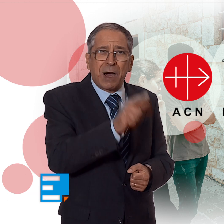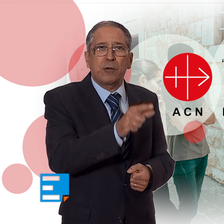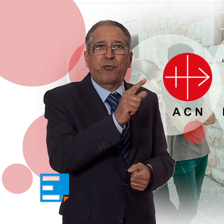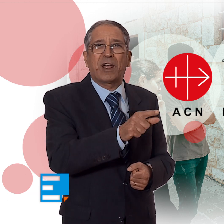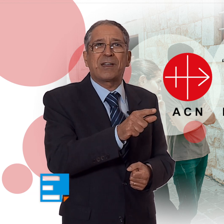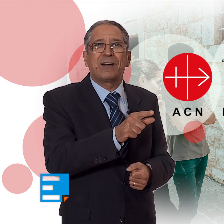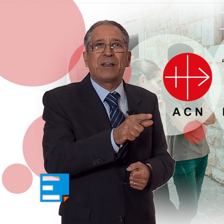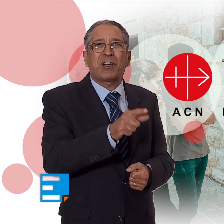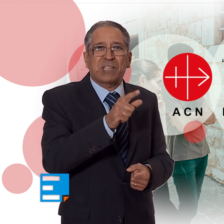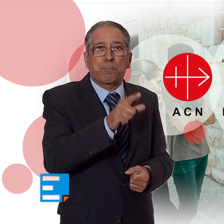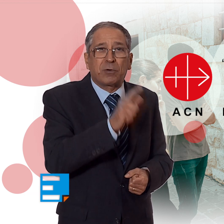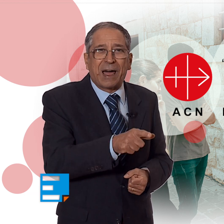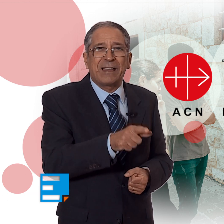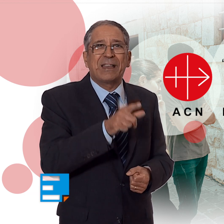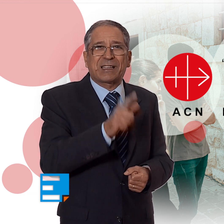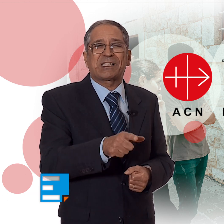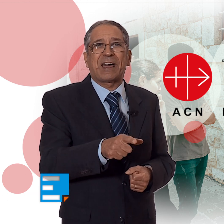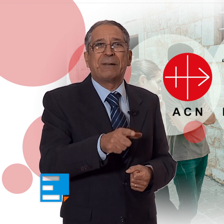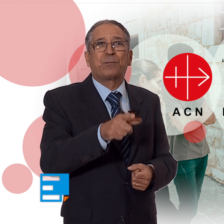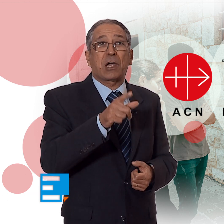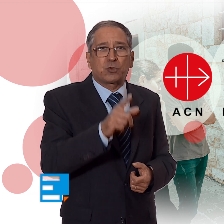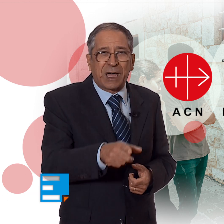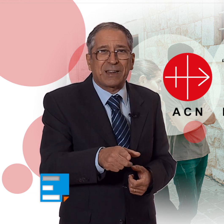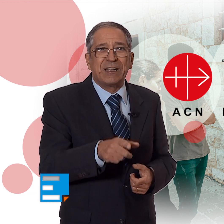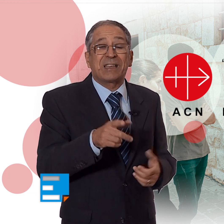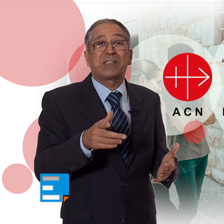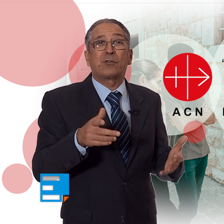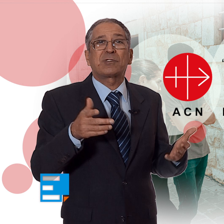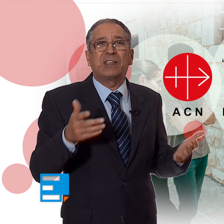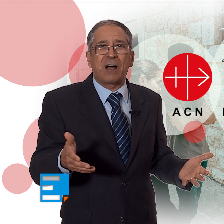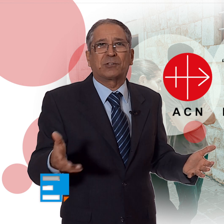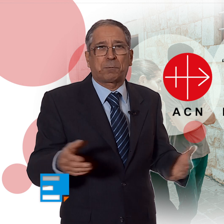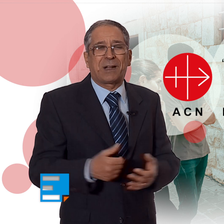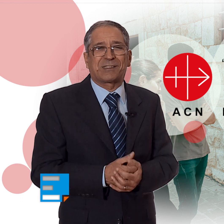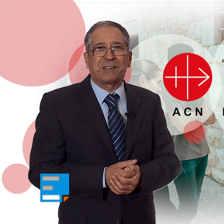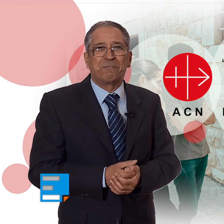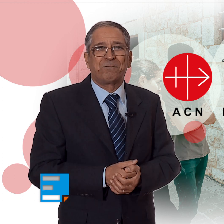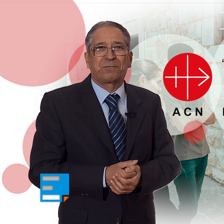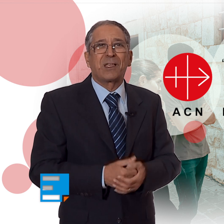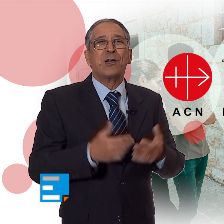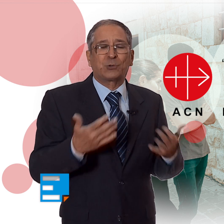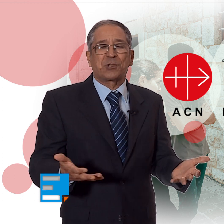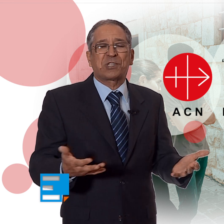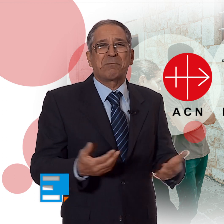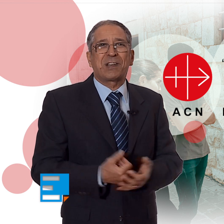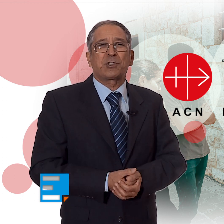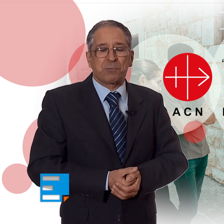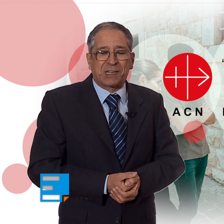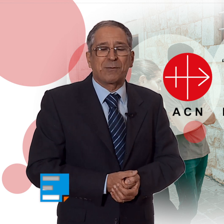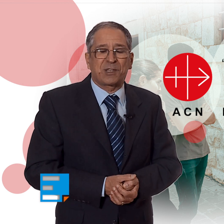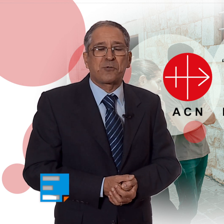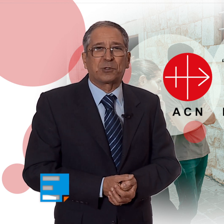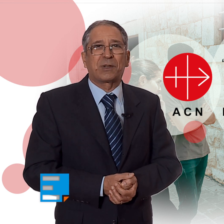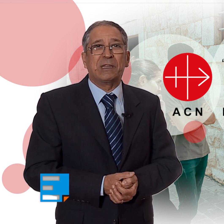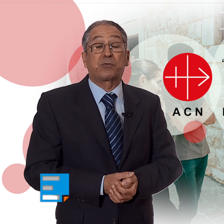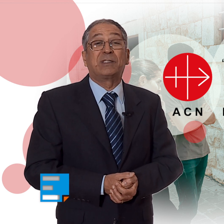que Mário Freia vai estar por lá a rezar, a ajudar, a ser um sinal de esperança. Todas as semanas nós